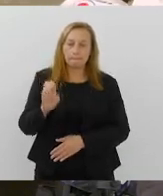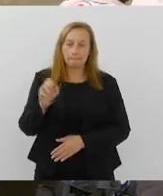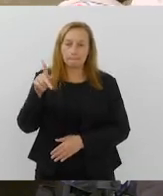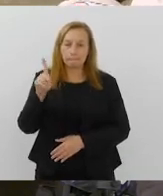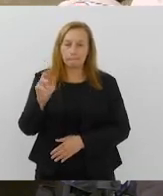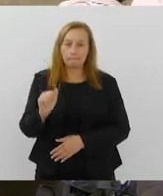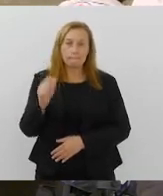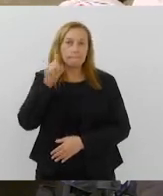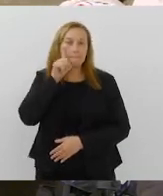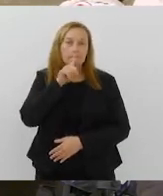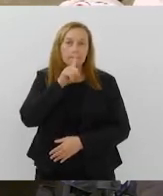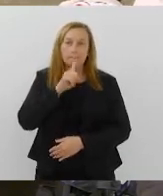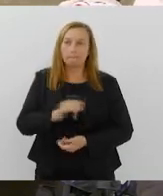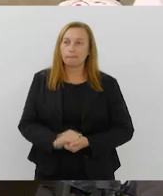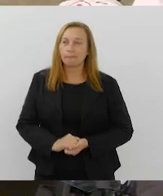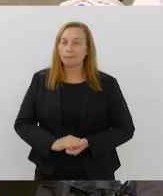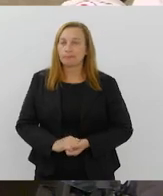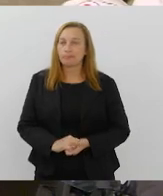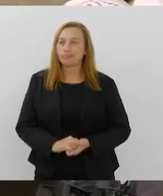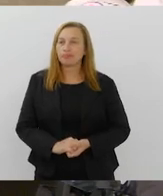América.